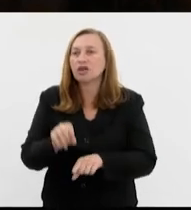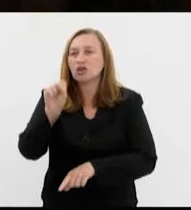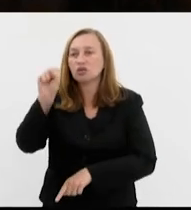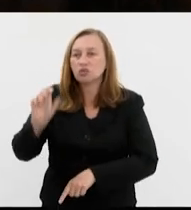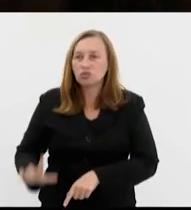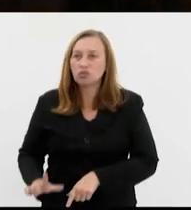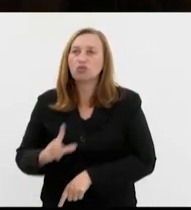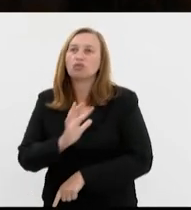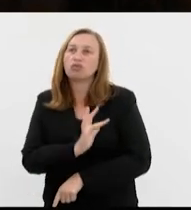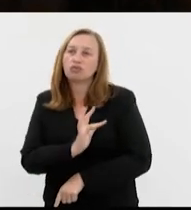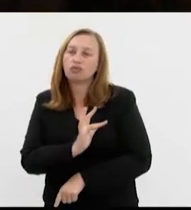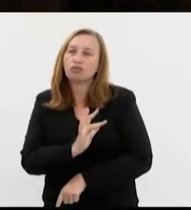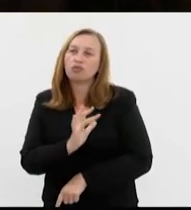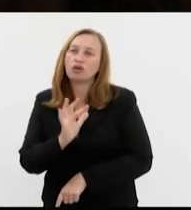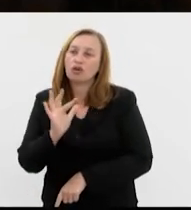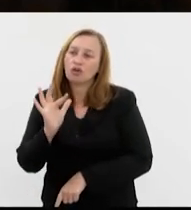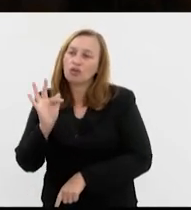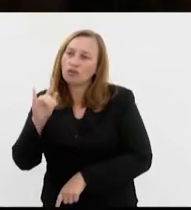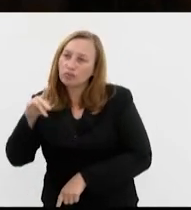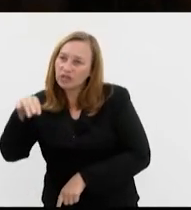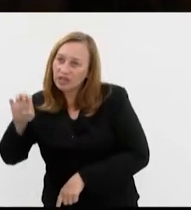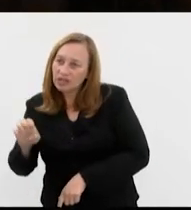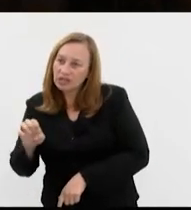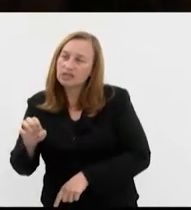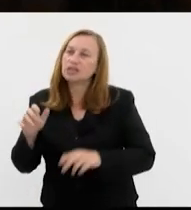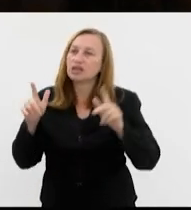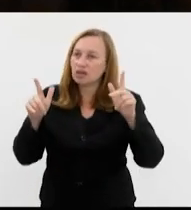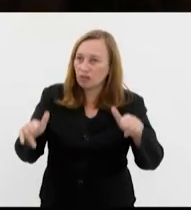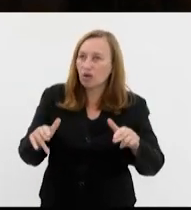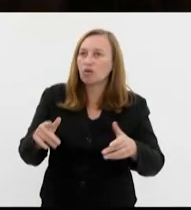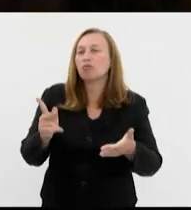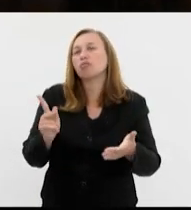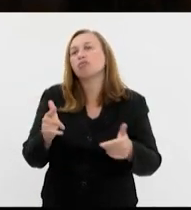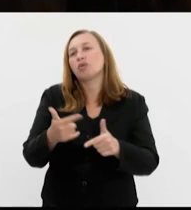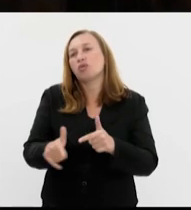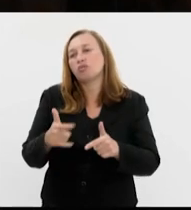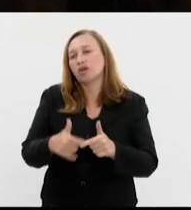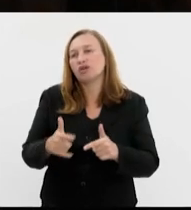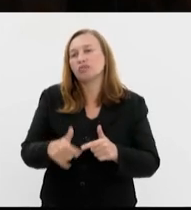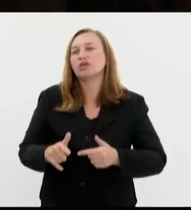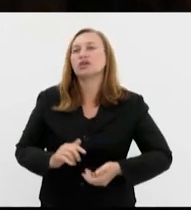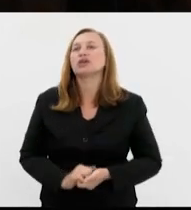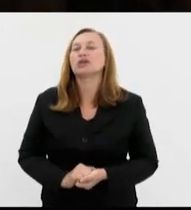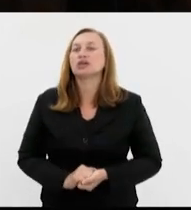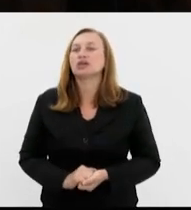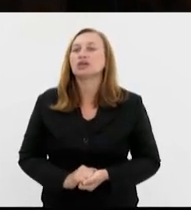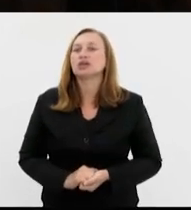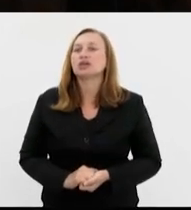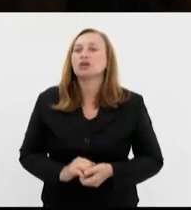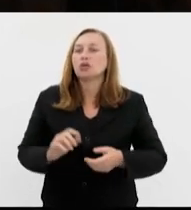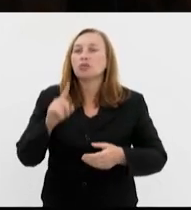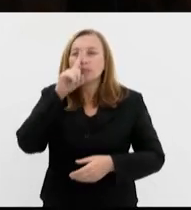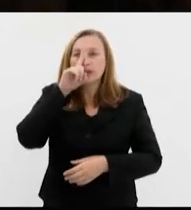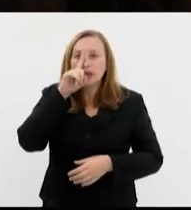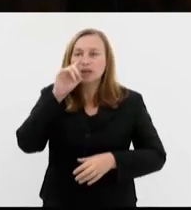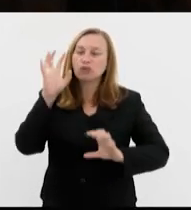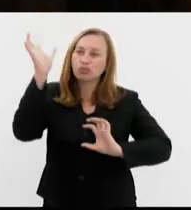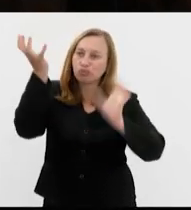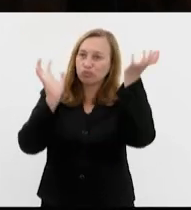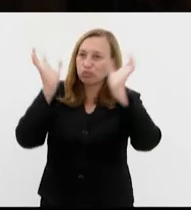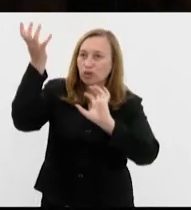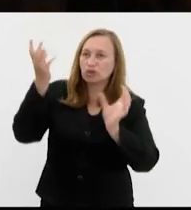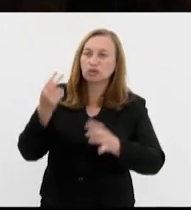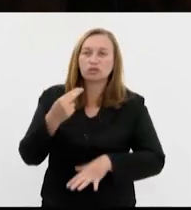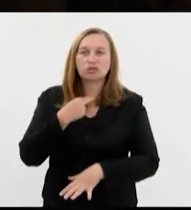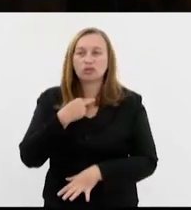interior, estão passando por todos esses problemas. O novo normal climático, a emergência climática, não podem justificar